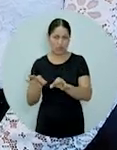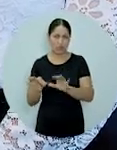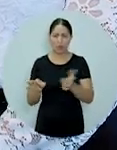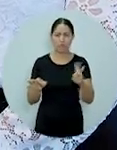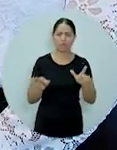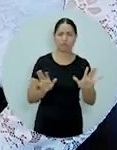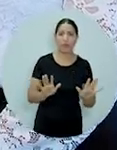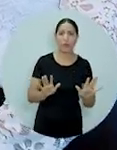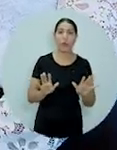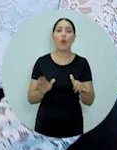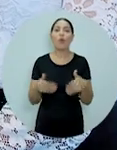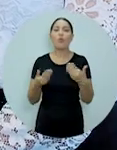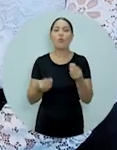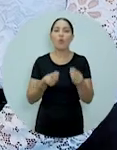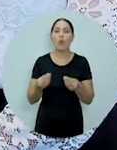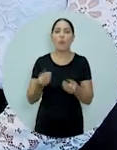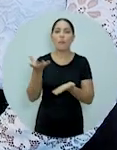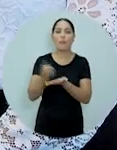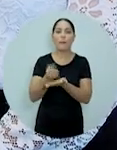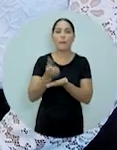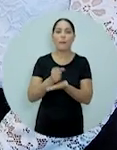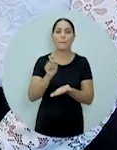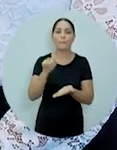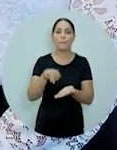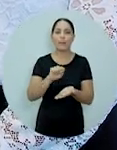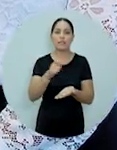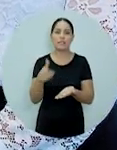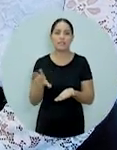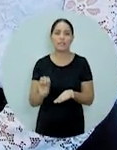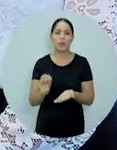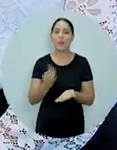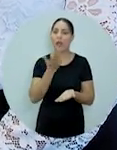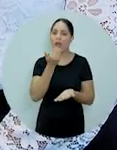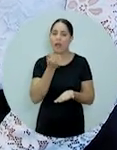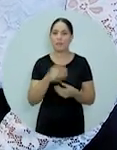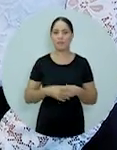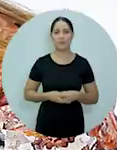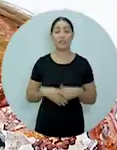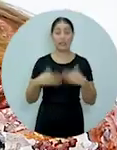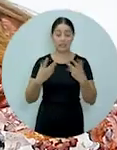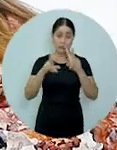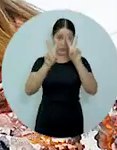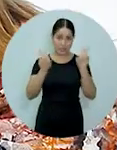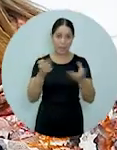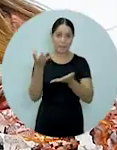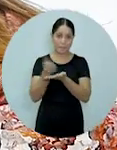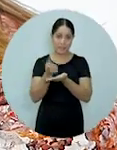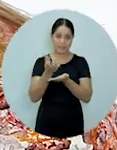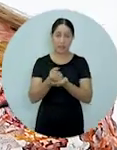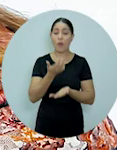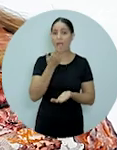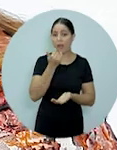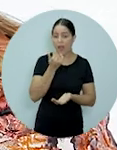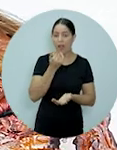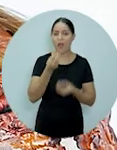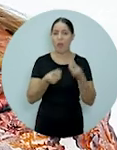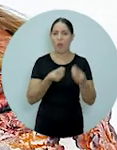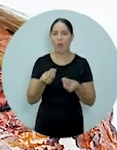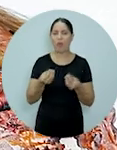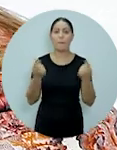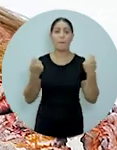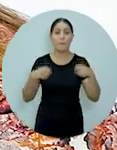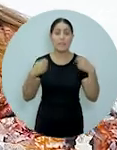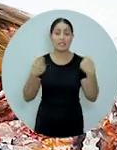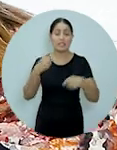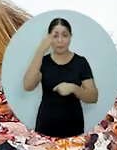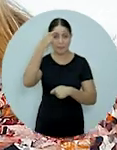judiciário e algumas não. Mas como fica definida a pensão alimentícia, doutora Renata? Quando a gente pensa na pensão alimentícia, eu tenho